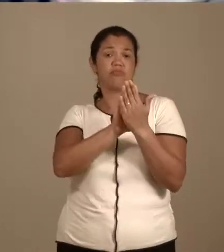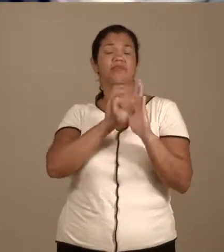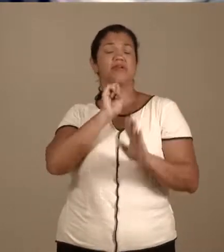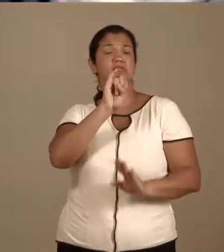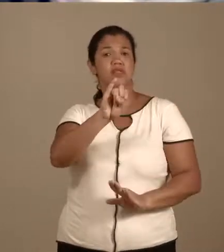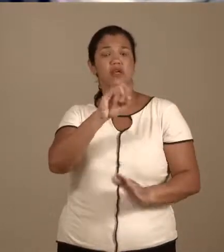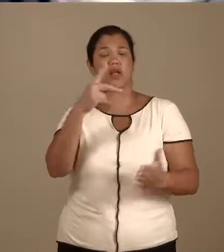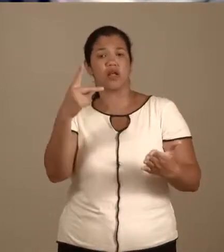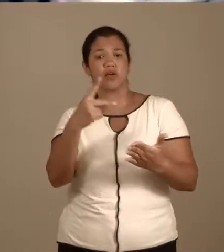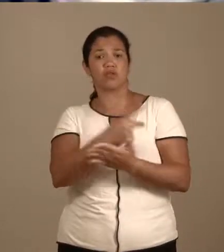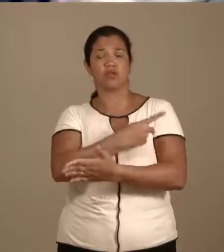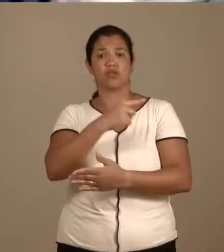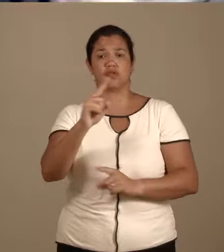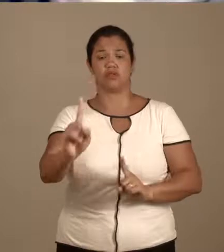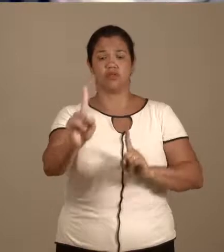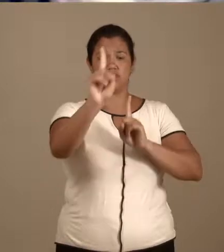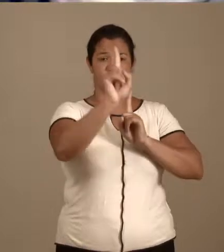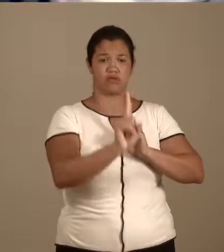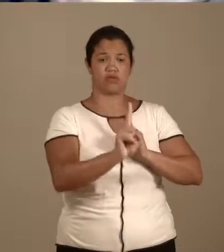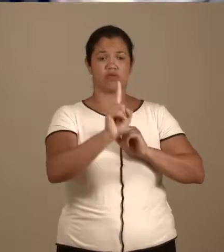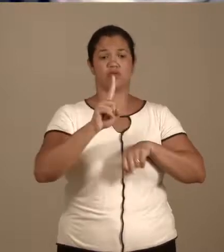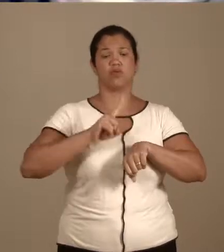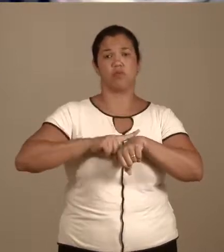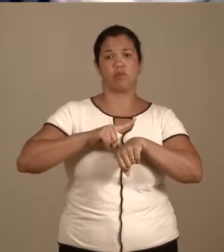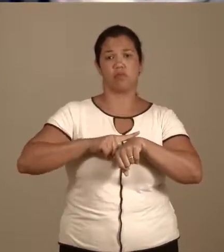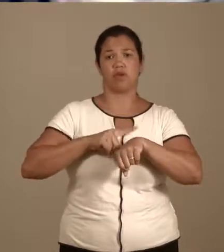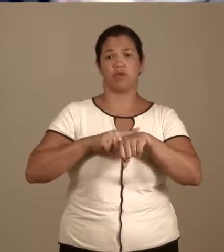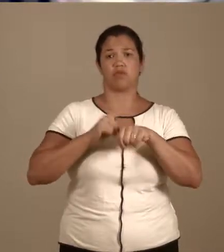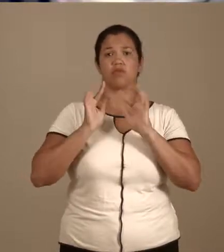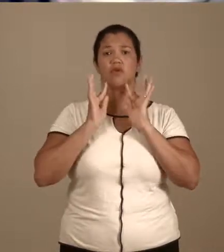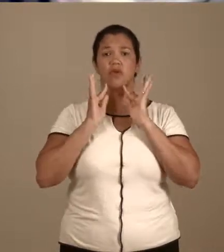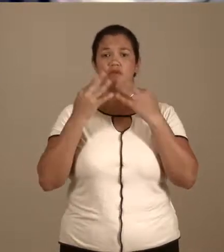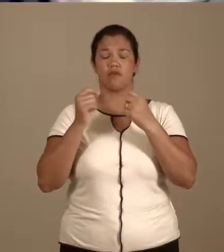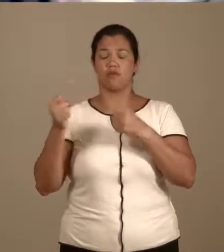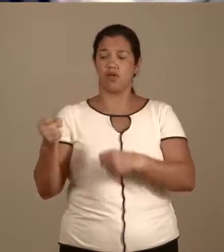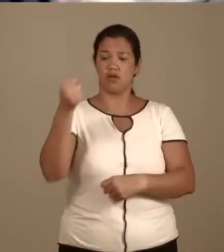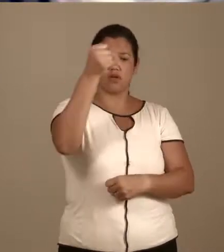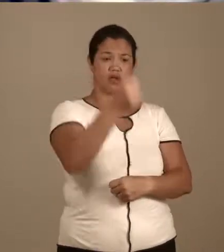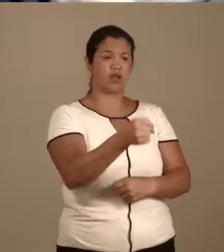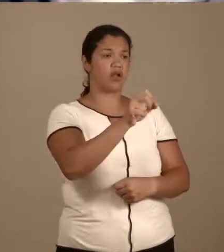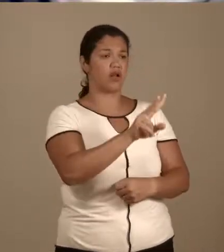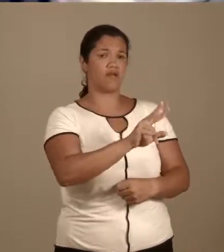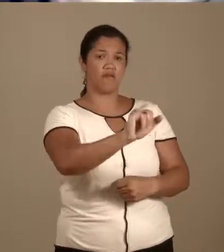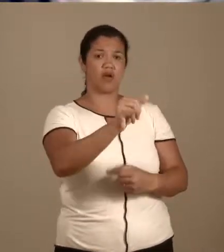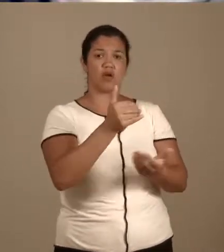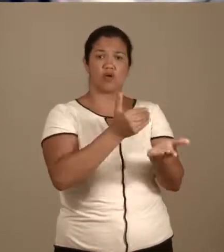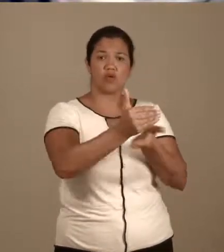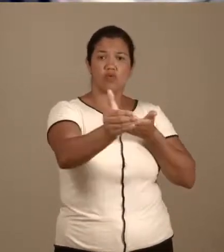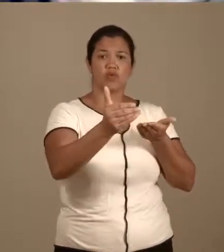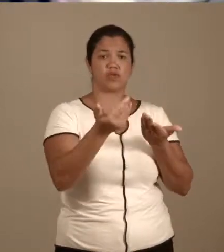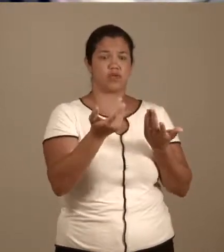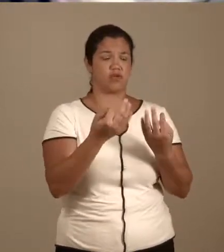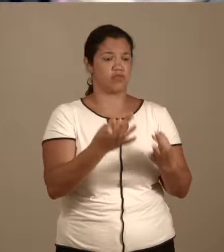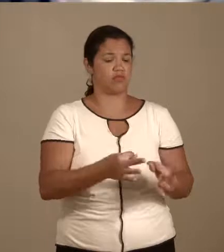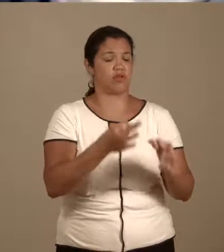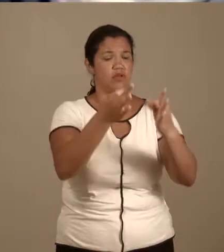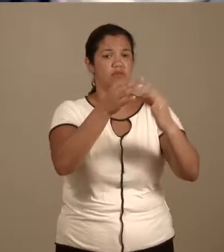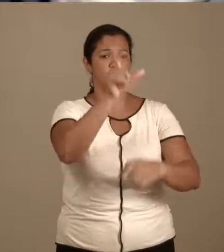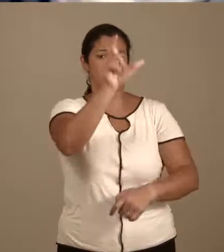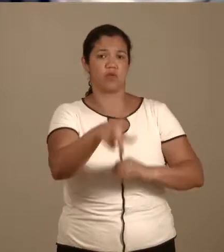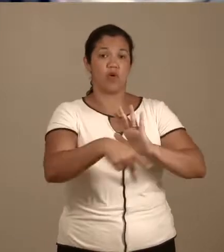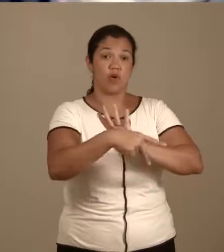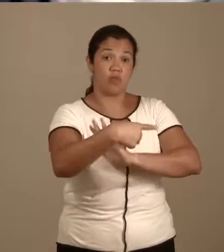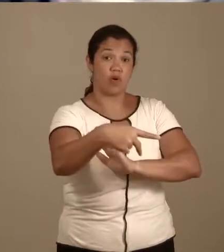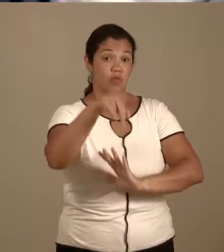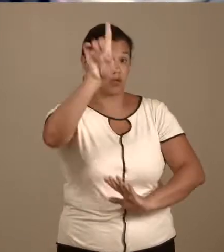ela chega exatamente num momento em que a família a leva, porque ela vai começar alguma coisa como um processo de